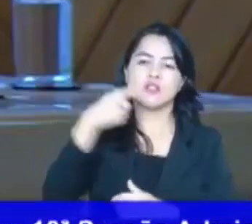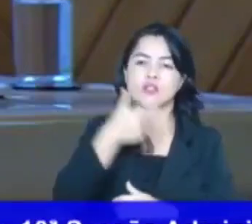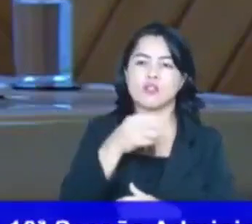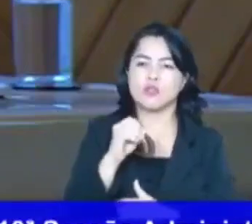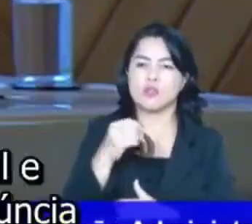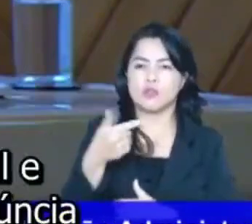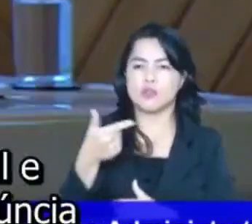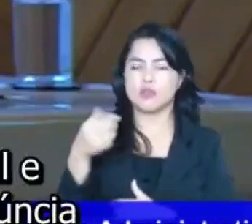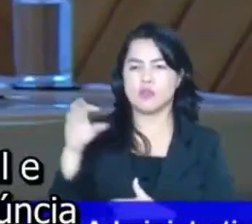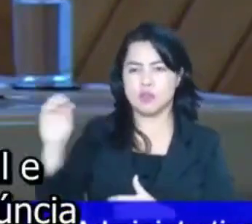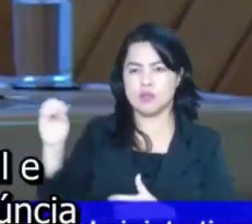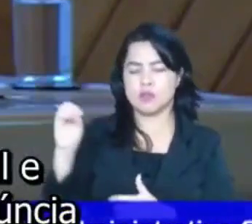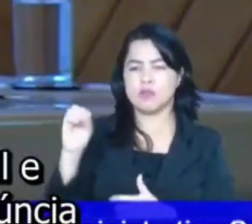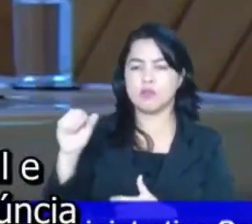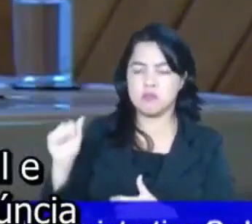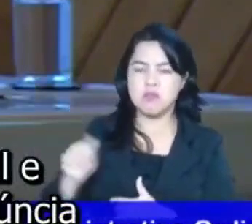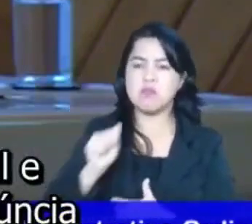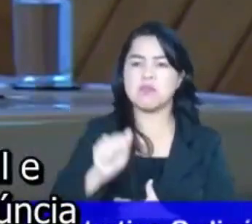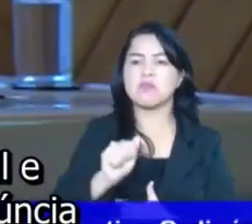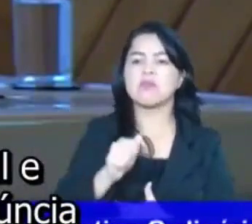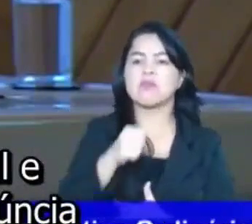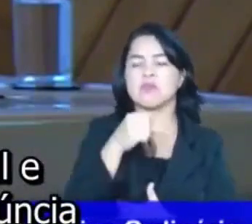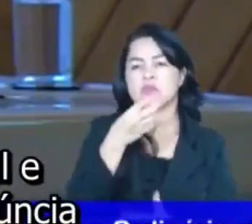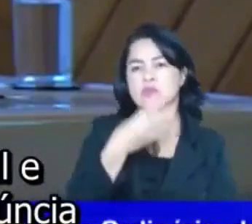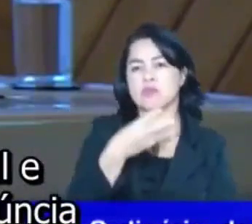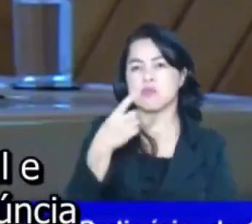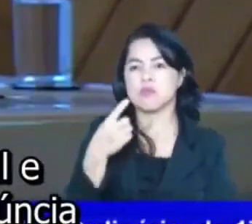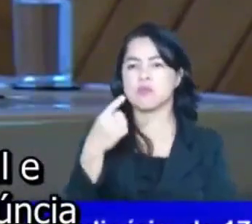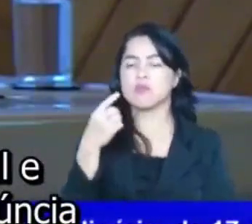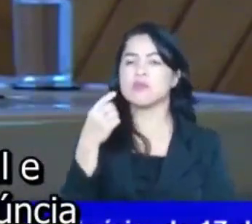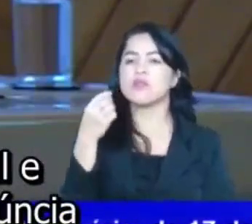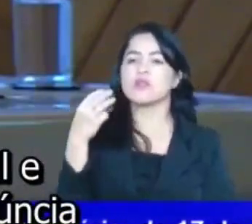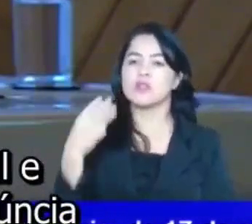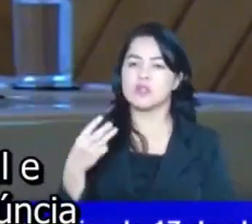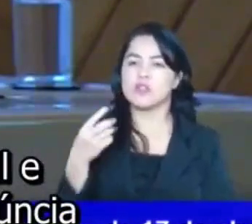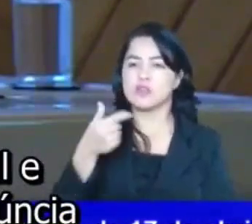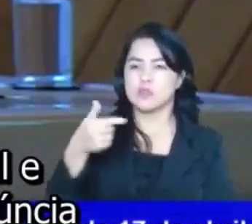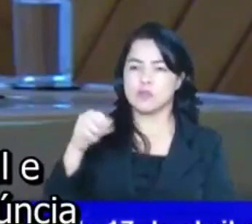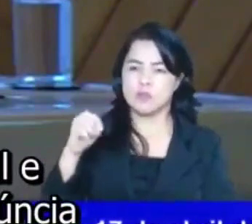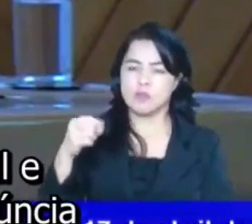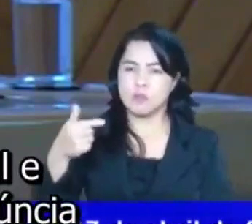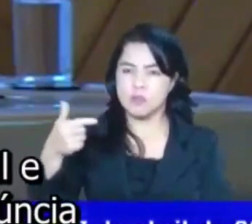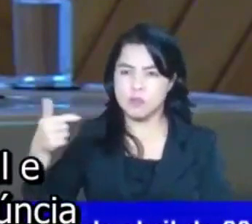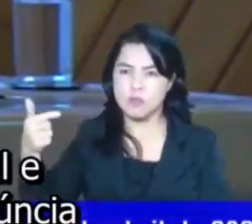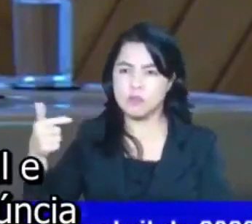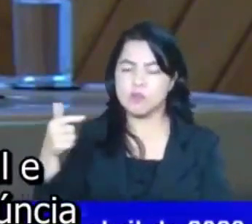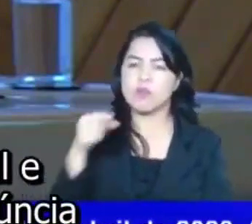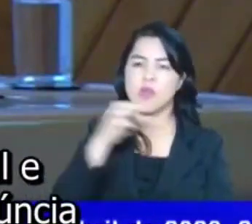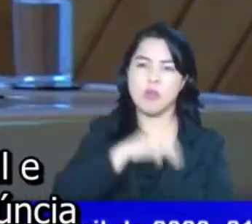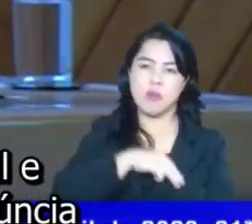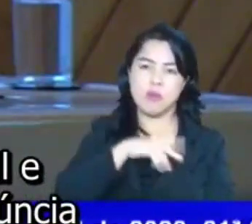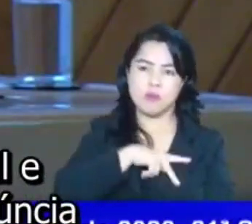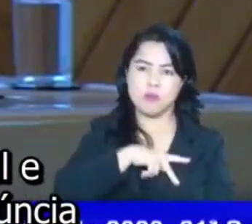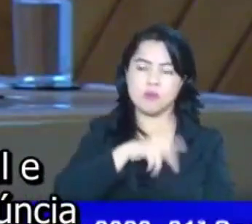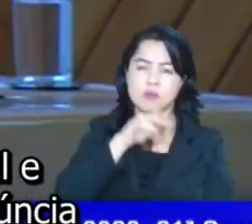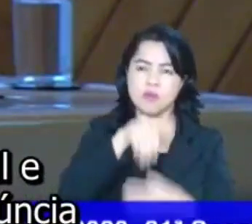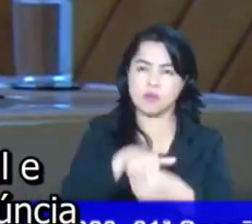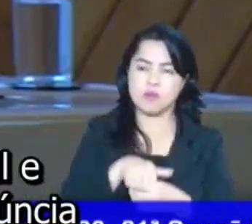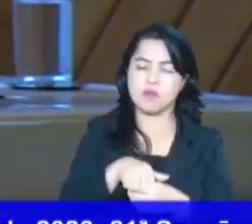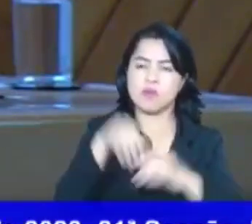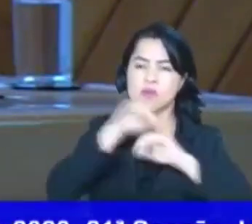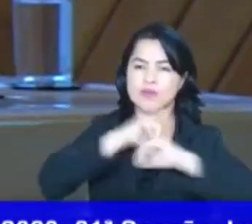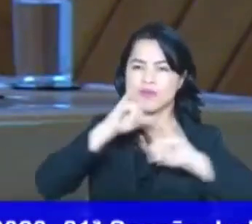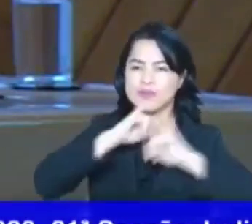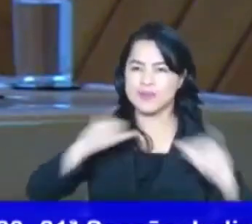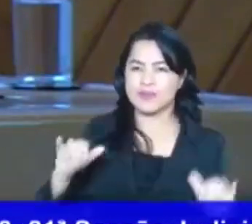2020. Acrescentou que, em 31 de 3 de 2022, o Ministério Público Eleitoral ofertou